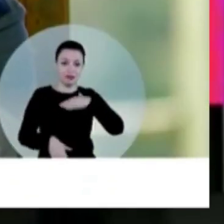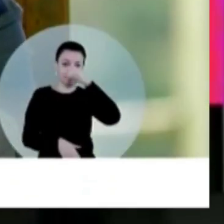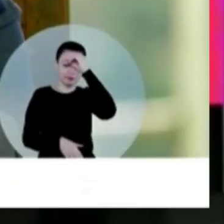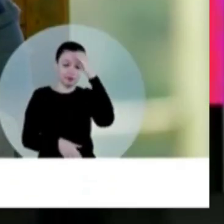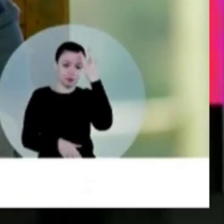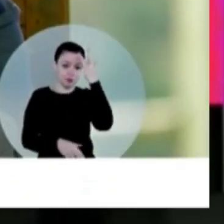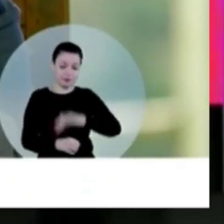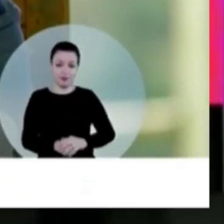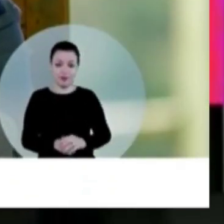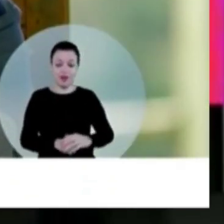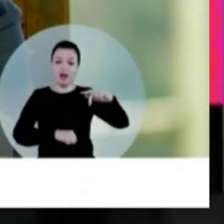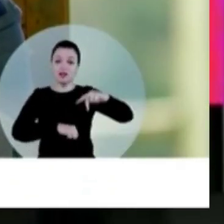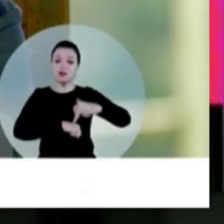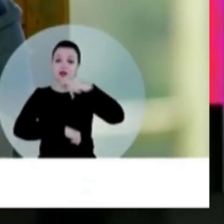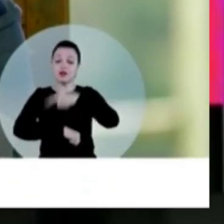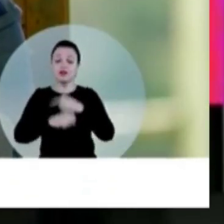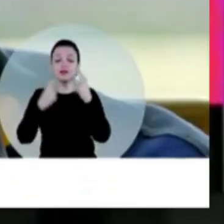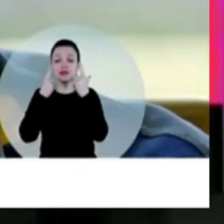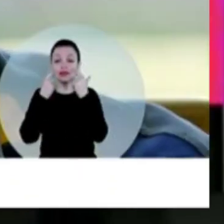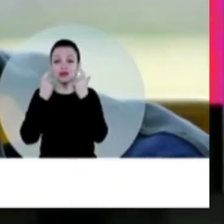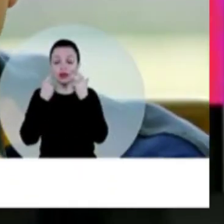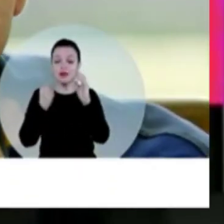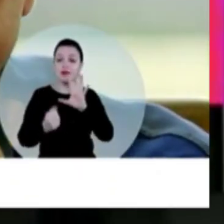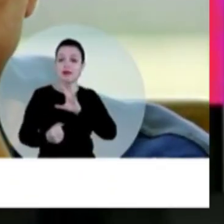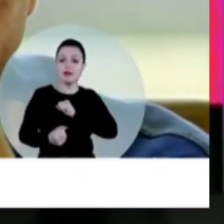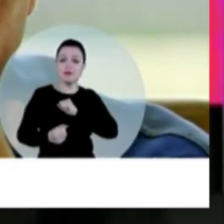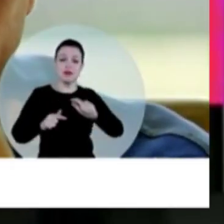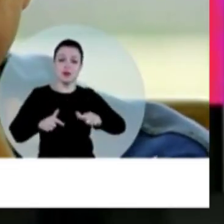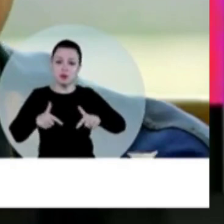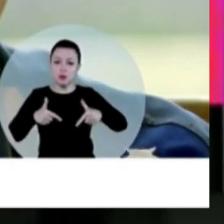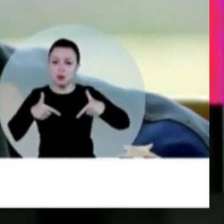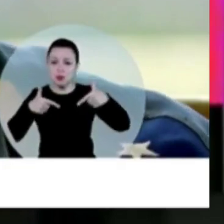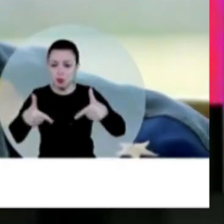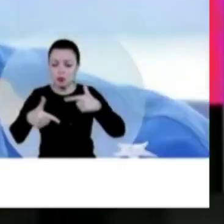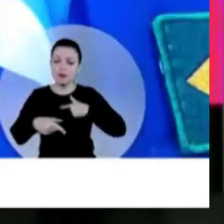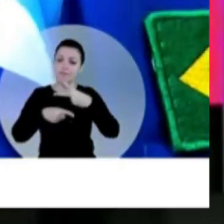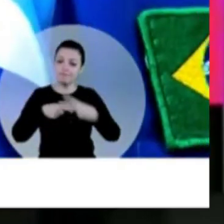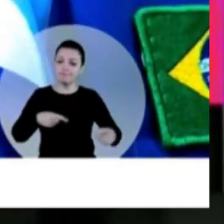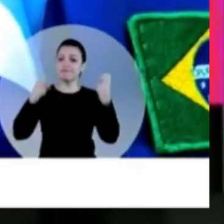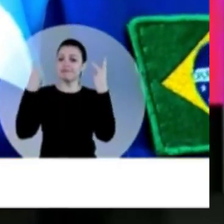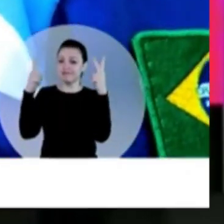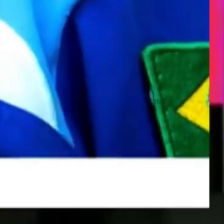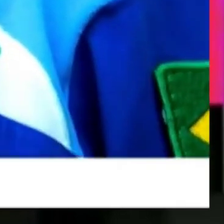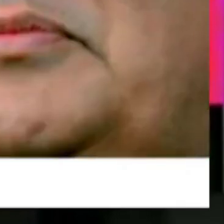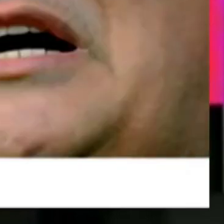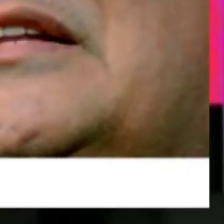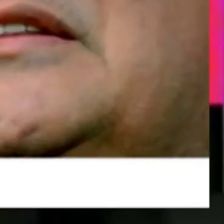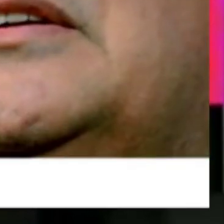soube. Astronauta chora, e ama, e luta e vence.